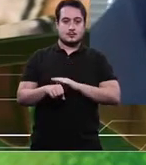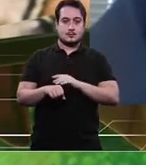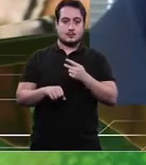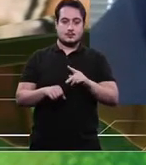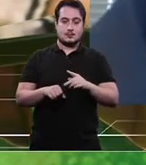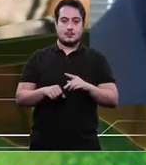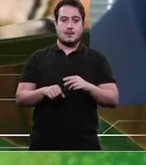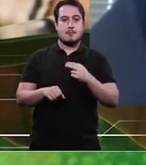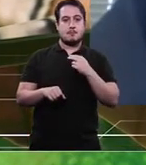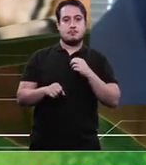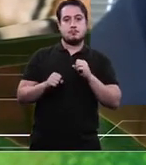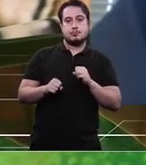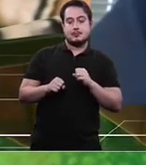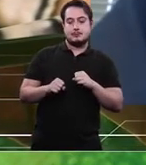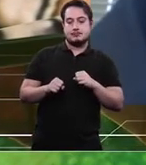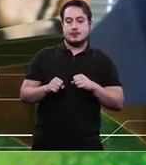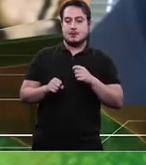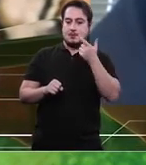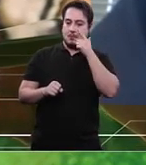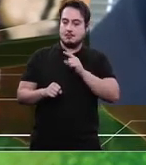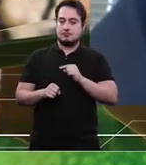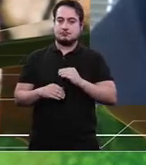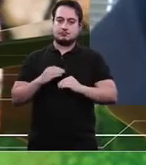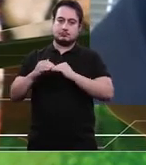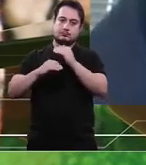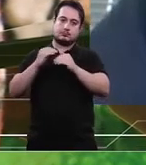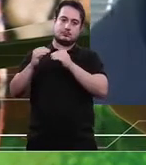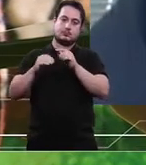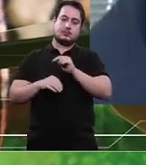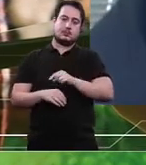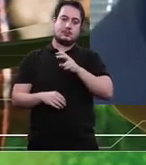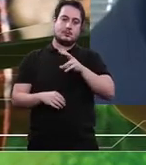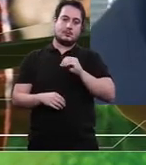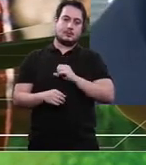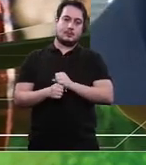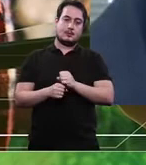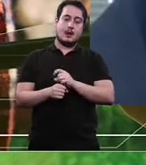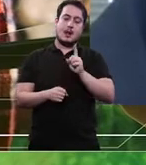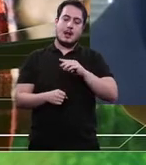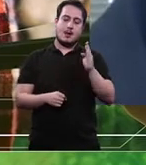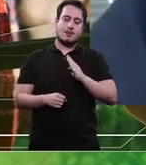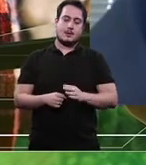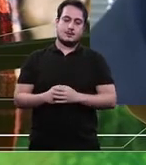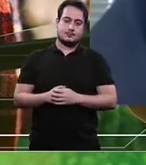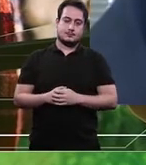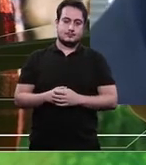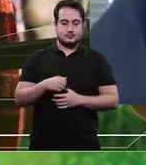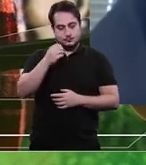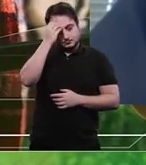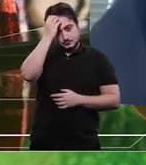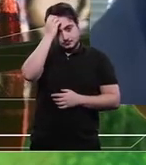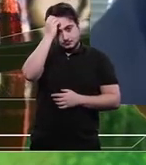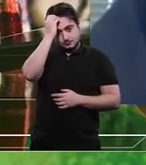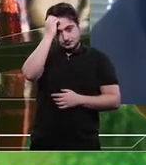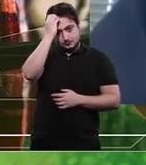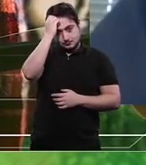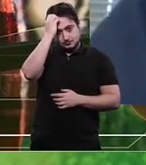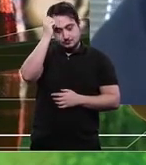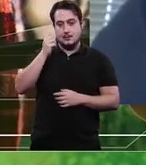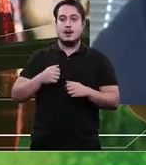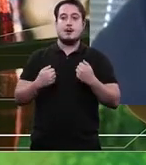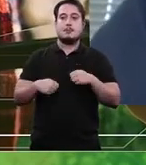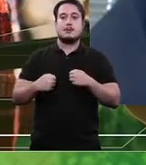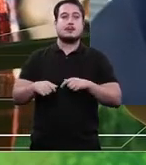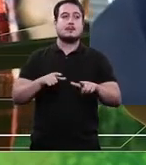mundo que vão poder atingir essa demanda internacional nos próximos 50 anos, gente. É o Brasil. Então, precisamos trabalhar, de fato, e